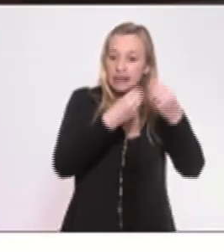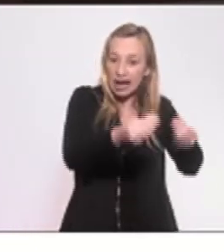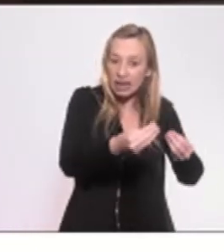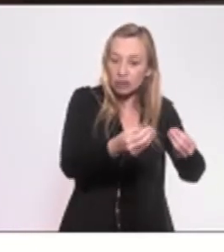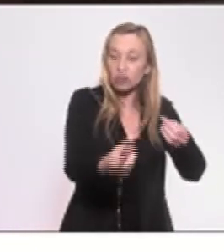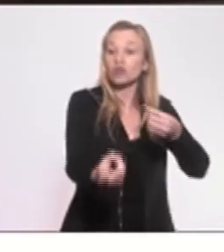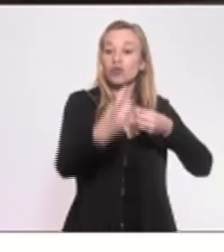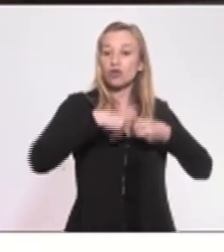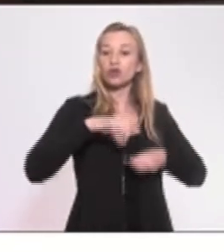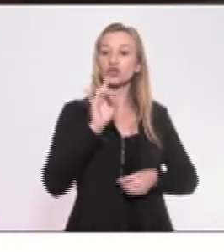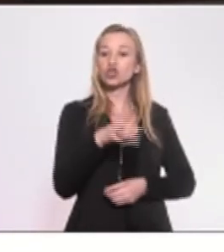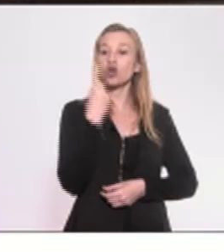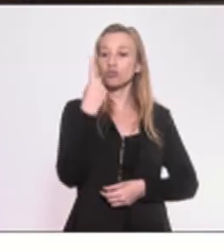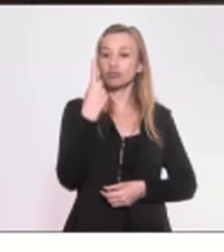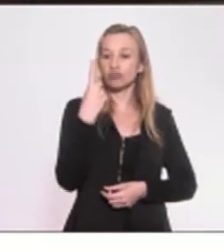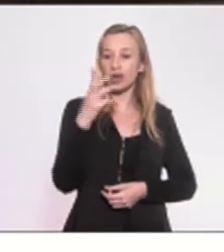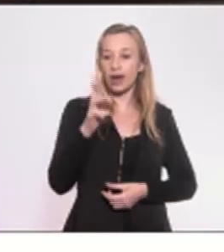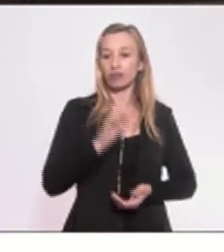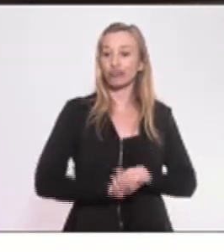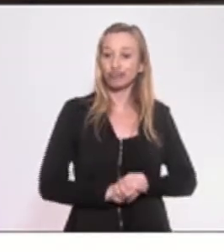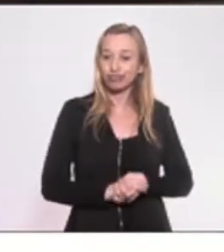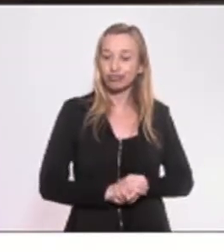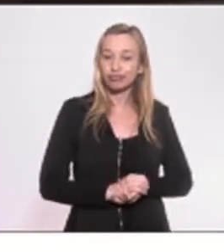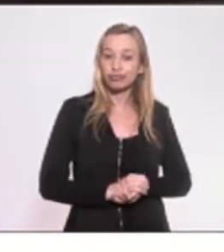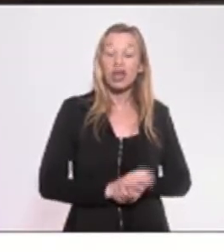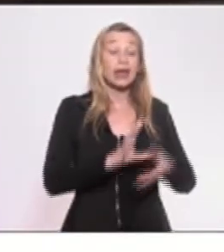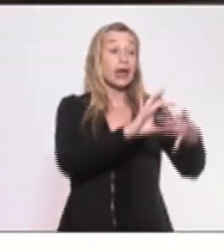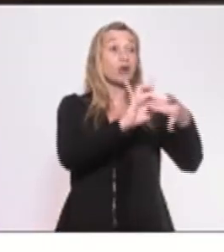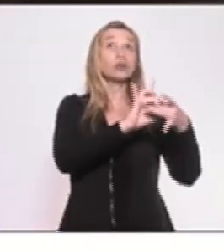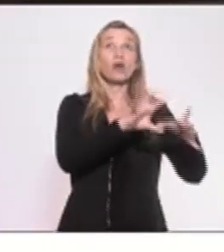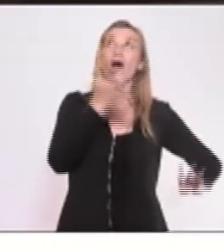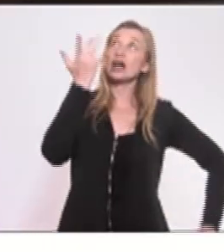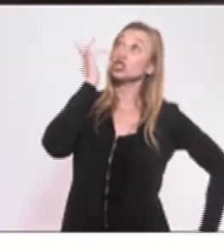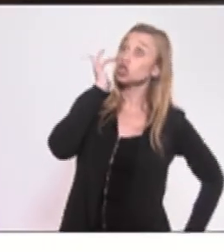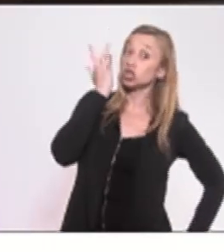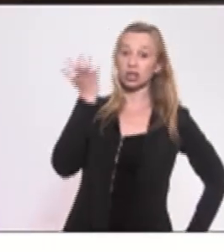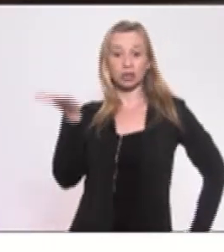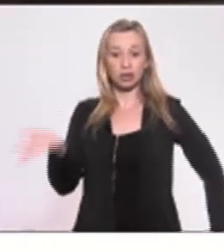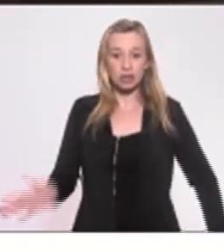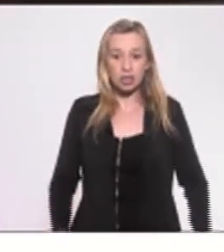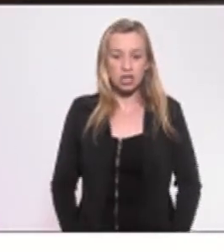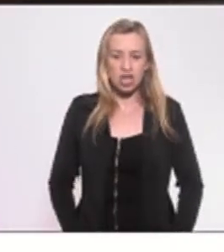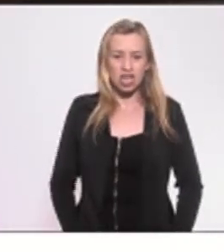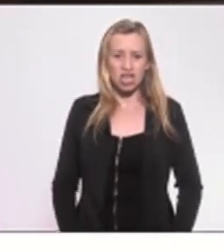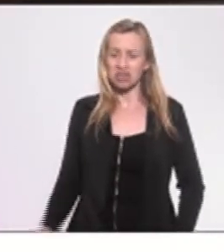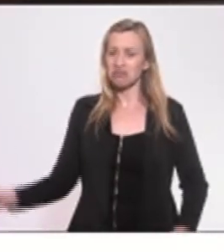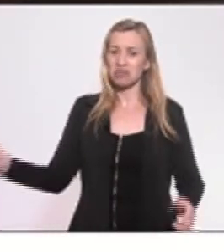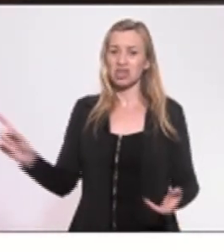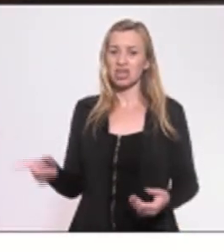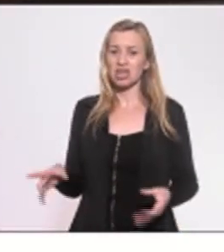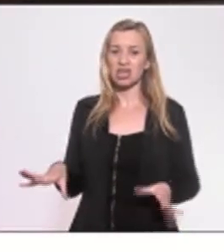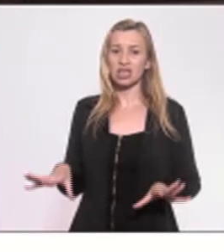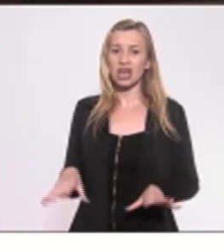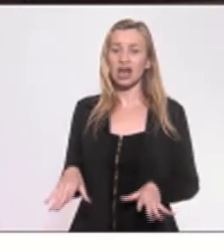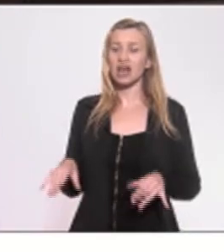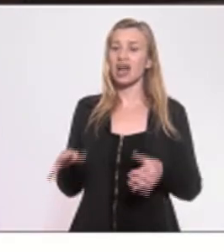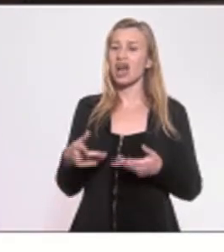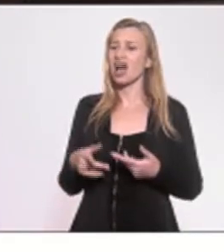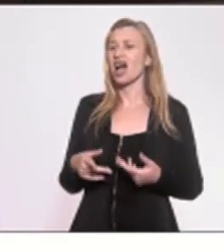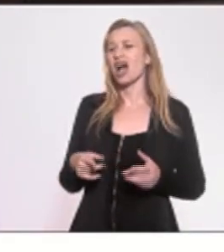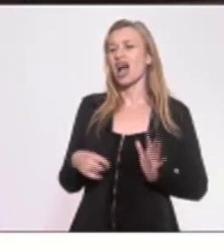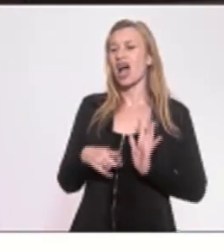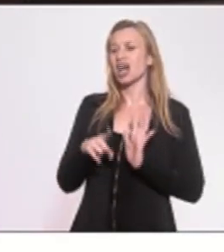de volta 1. E a União acha que nos está fazendo